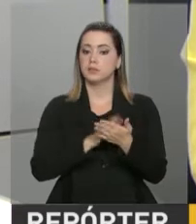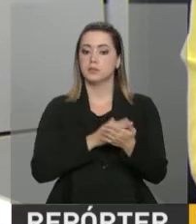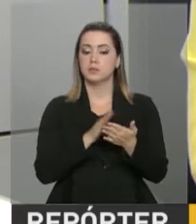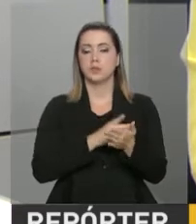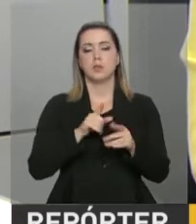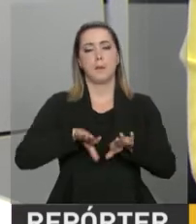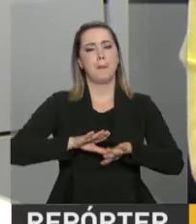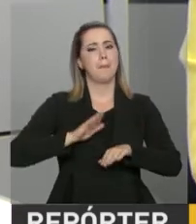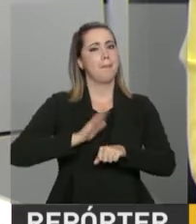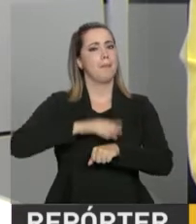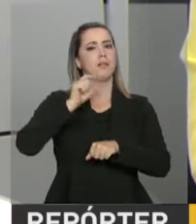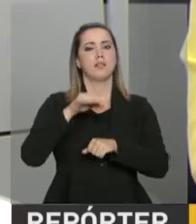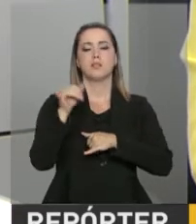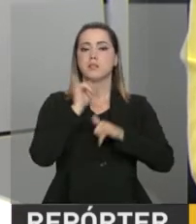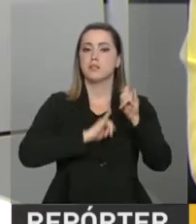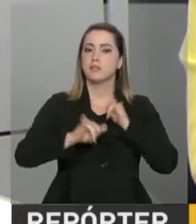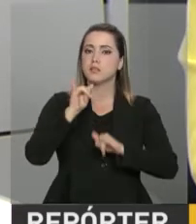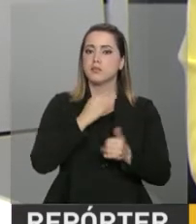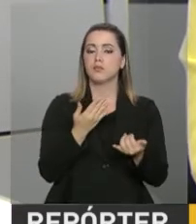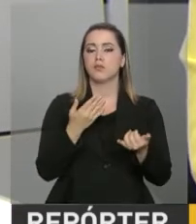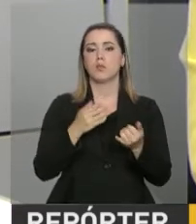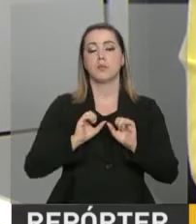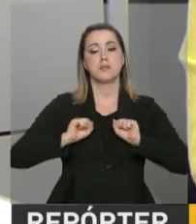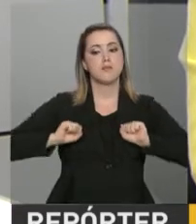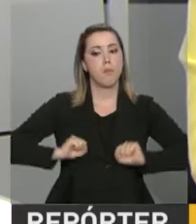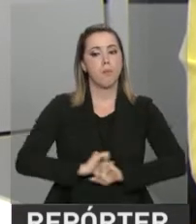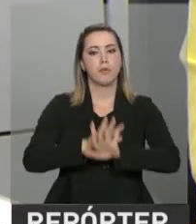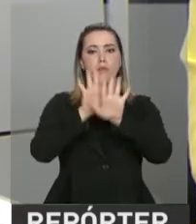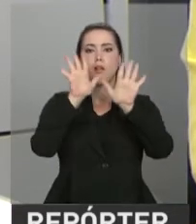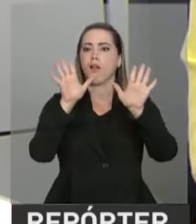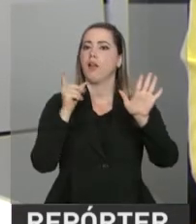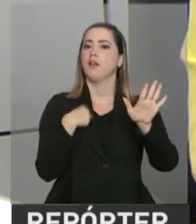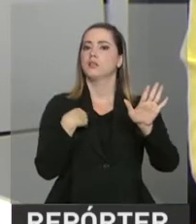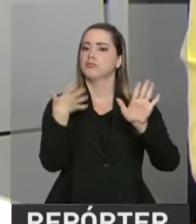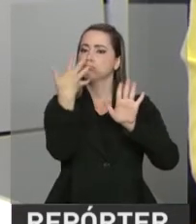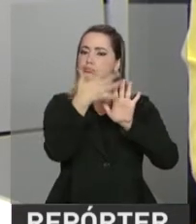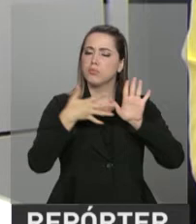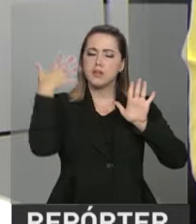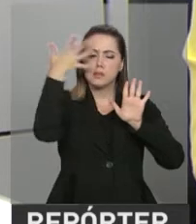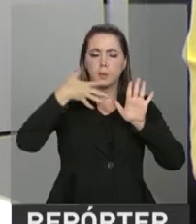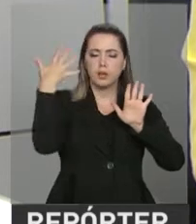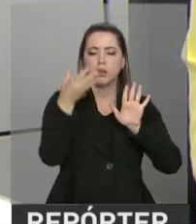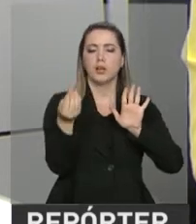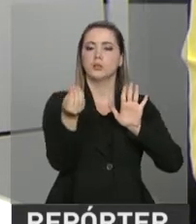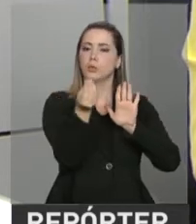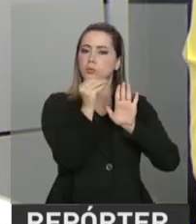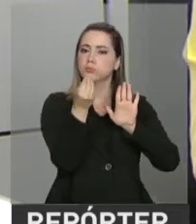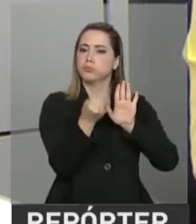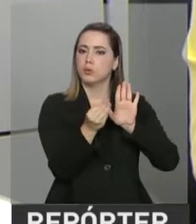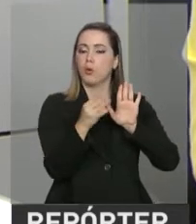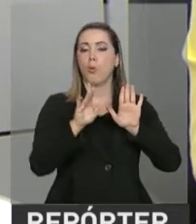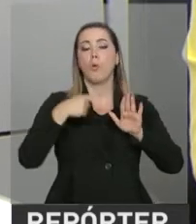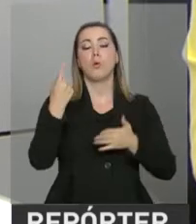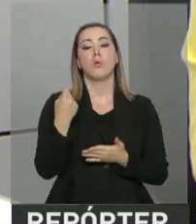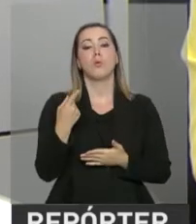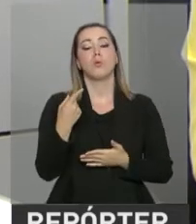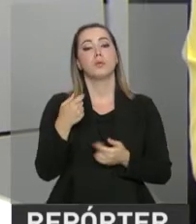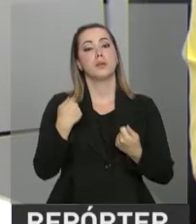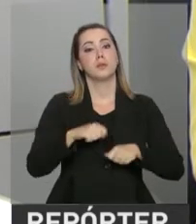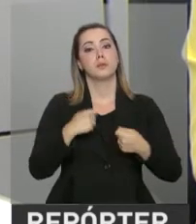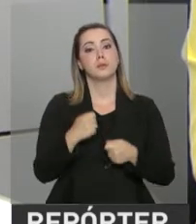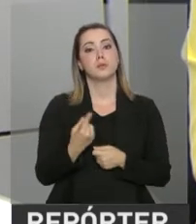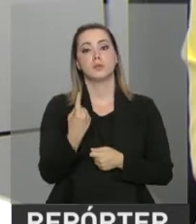informações numa linguagem clara objetiva dos consumidores conheçam quais são as obrigações das